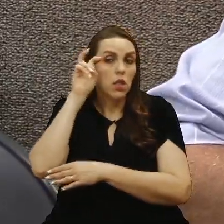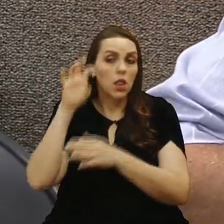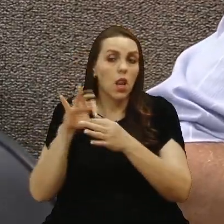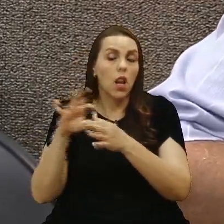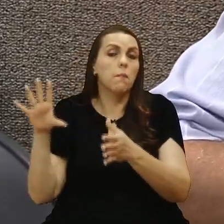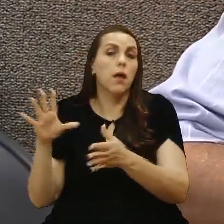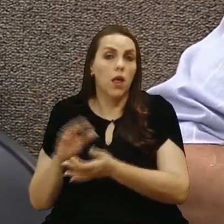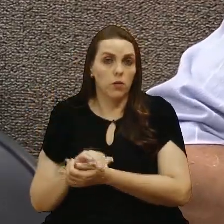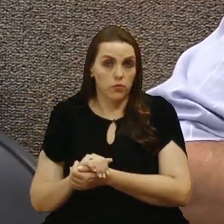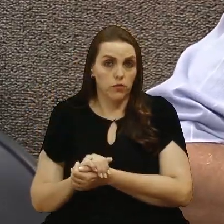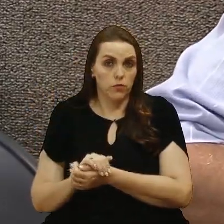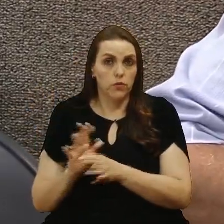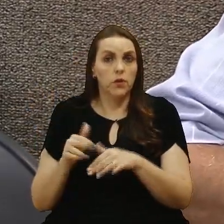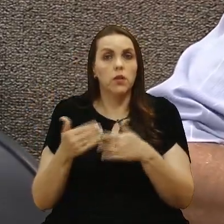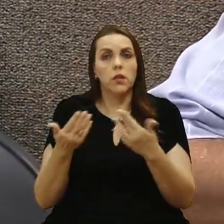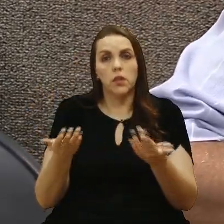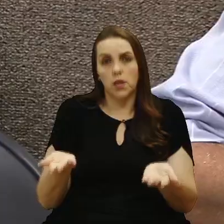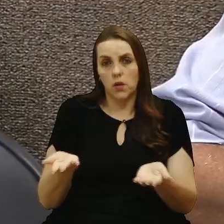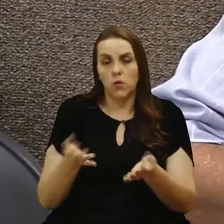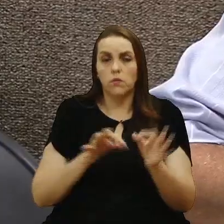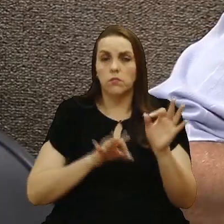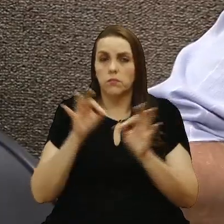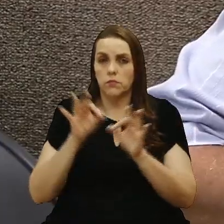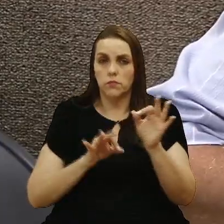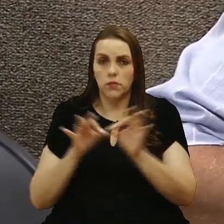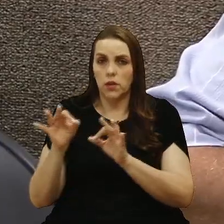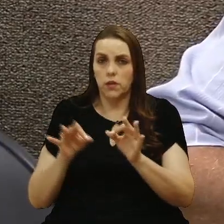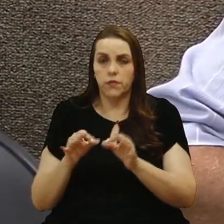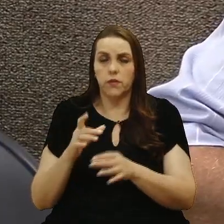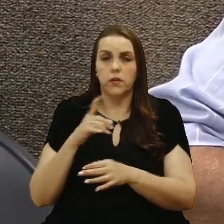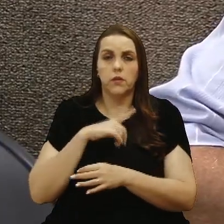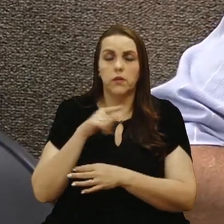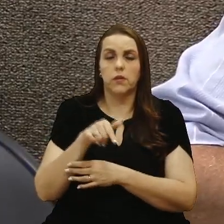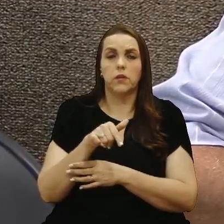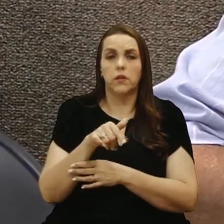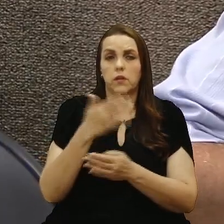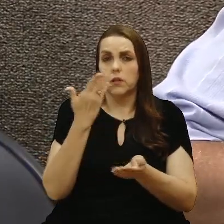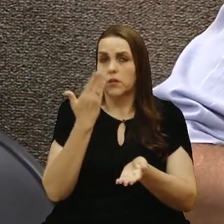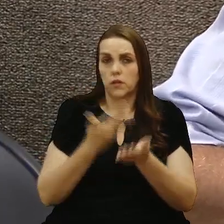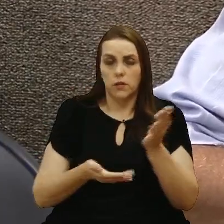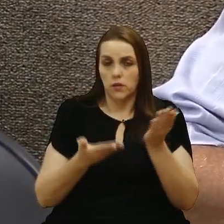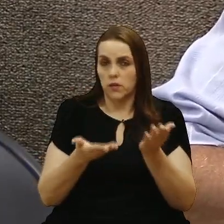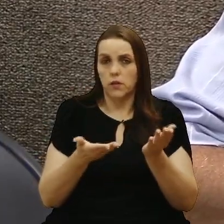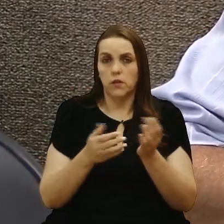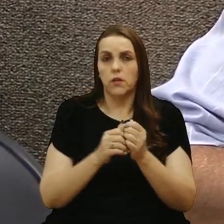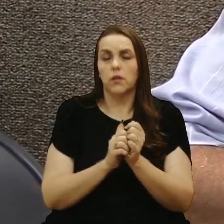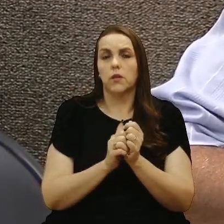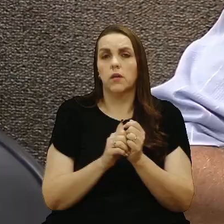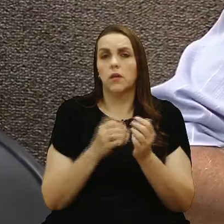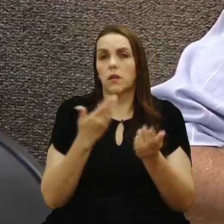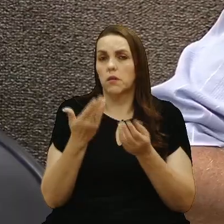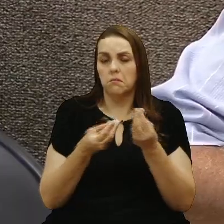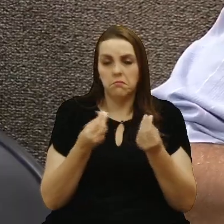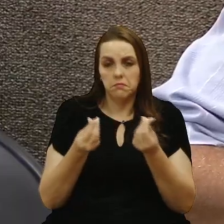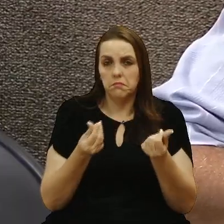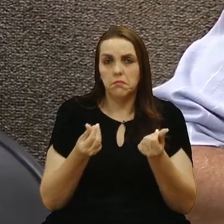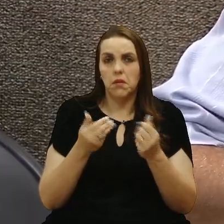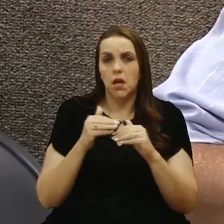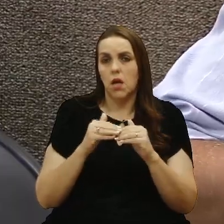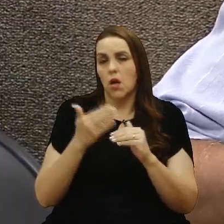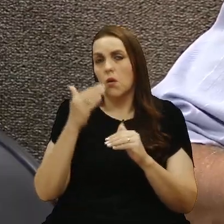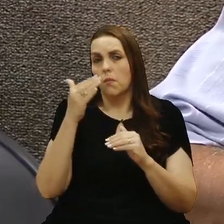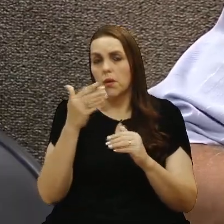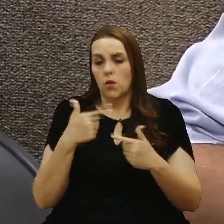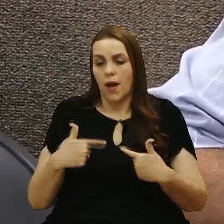Então, precisamos estudar, planejar para que a próxima festa não perca, que tenha um aumento no custo dos expositores